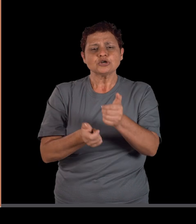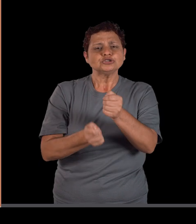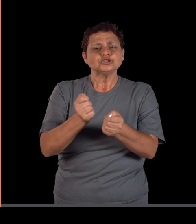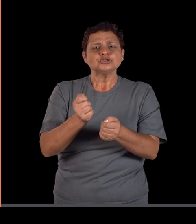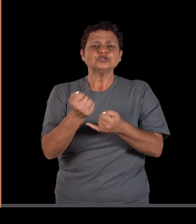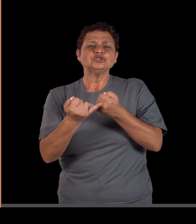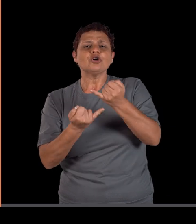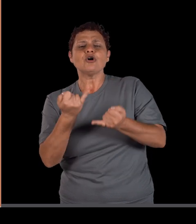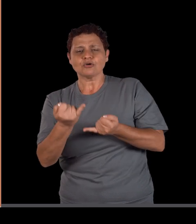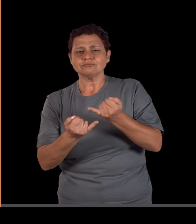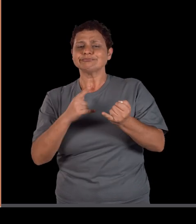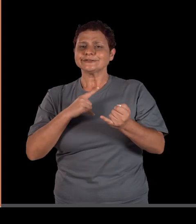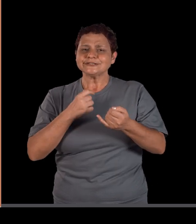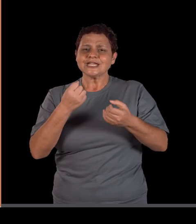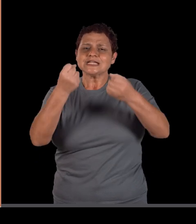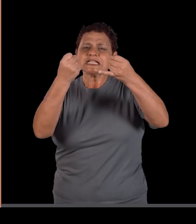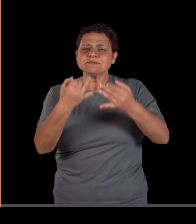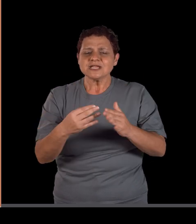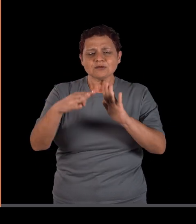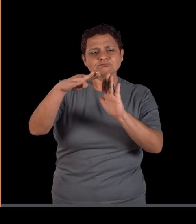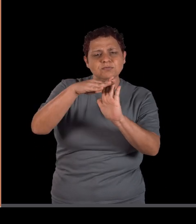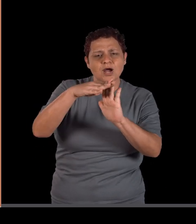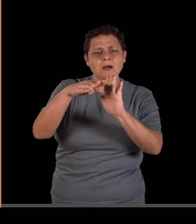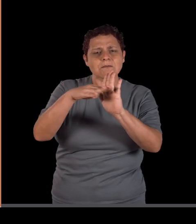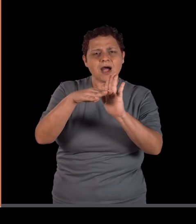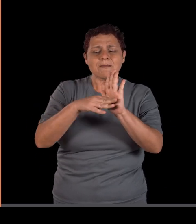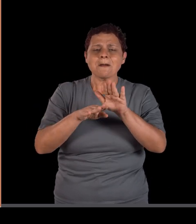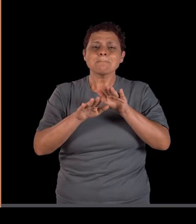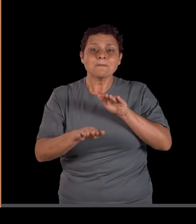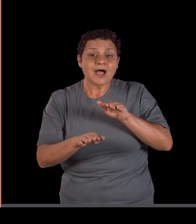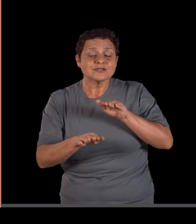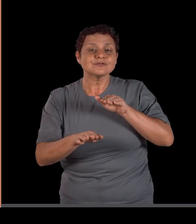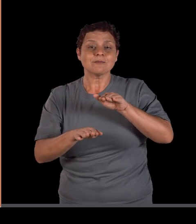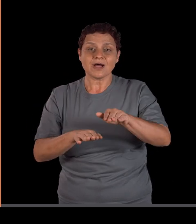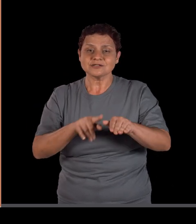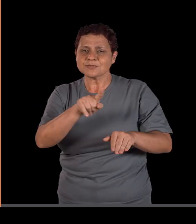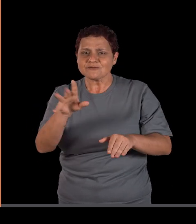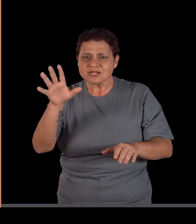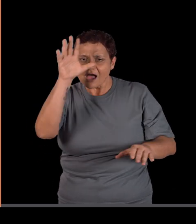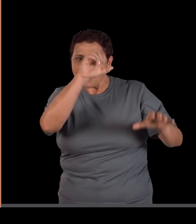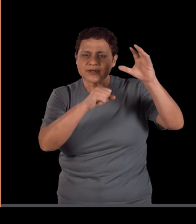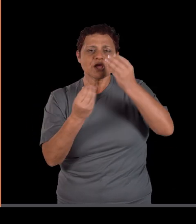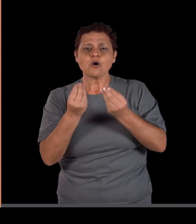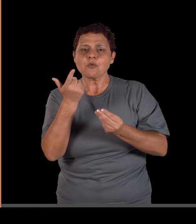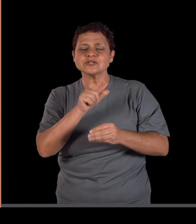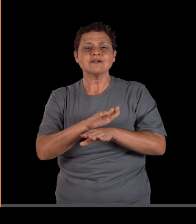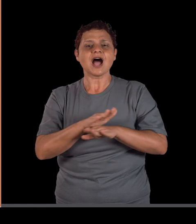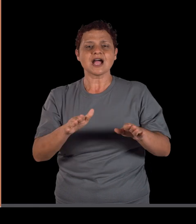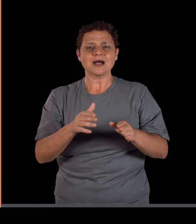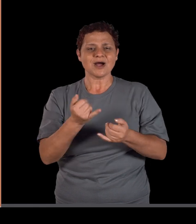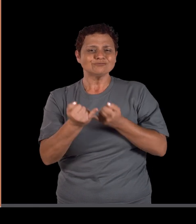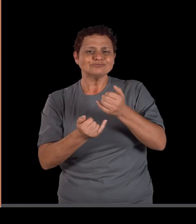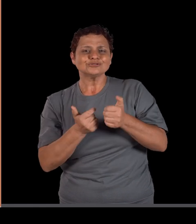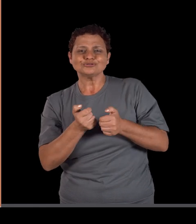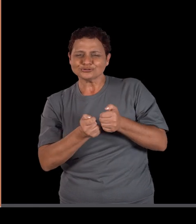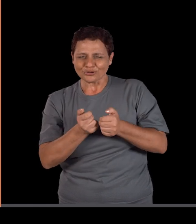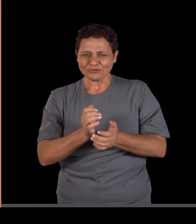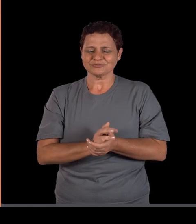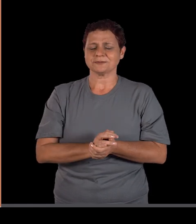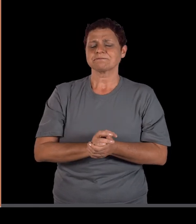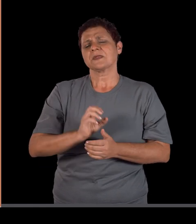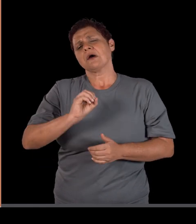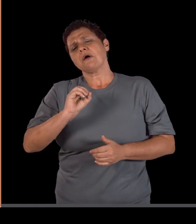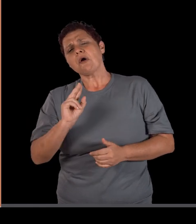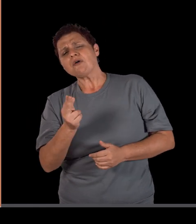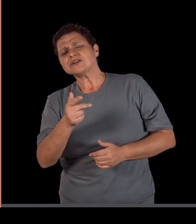jogo. Você tem uma instrução, uma orientação, um passo a passo. Ou você tá na bad e quer fazer um